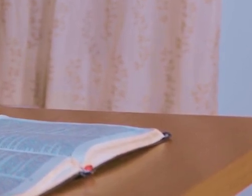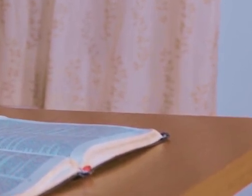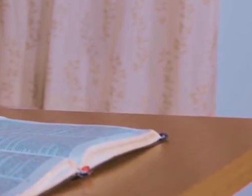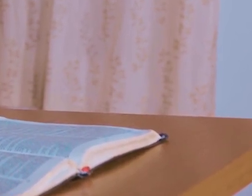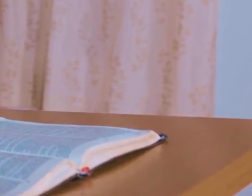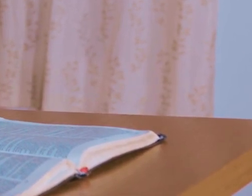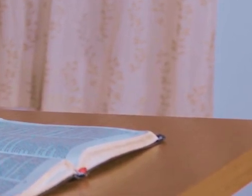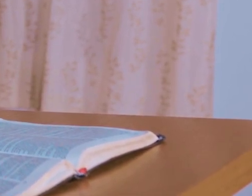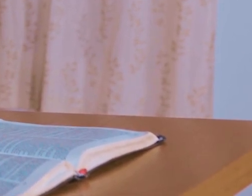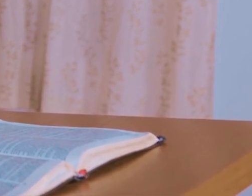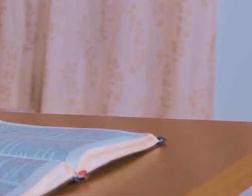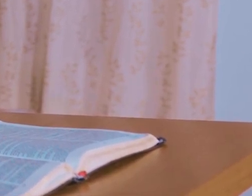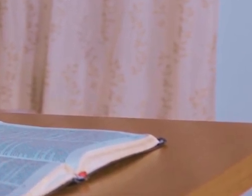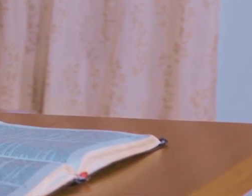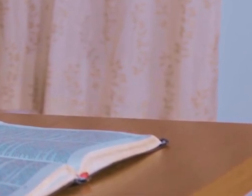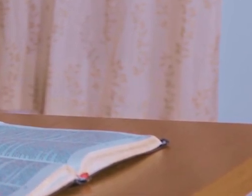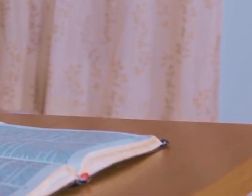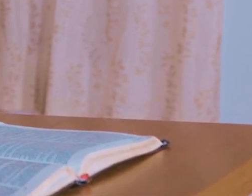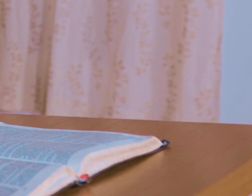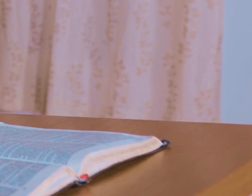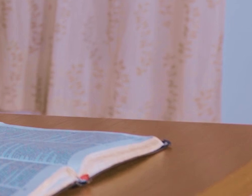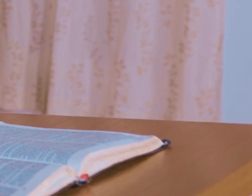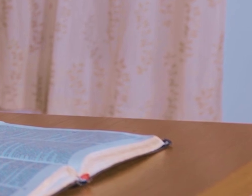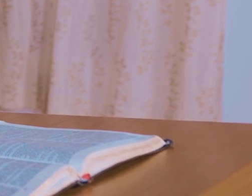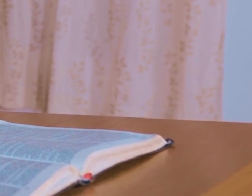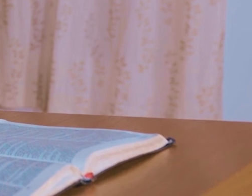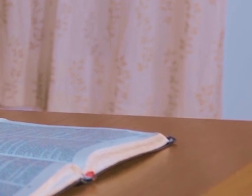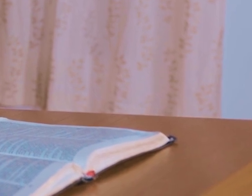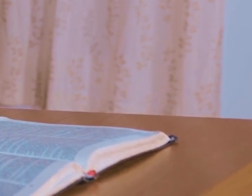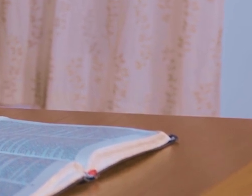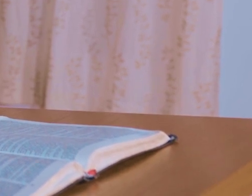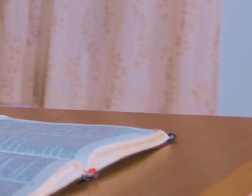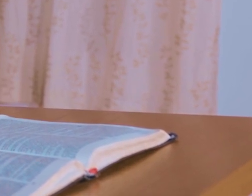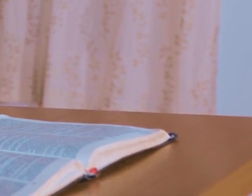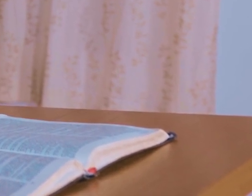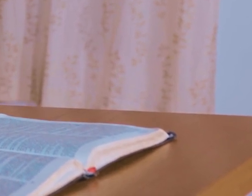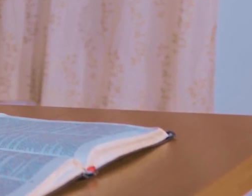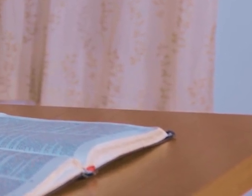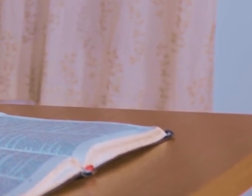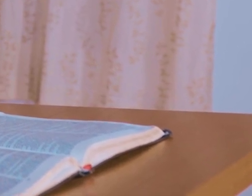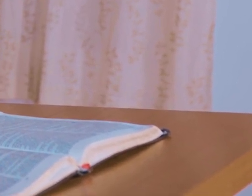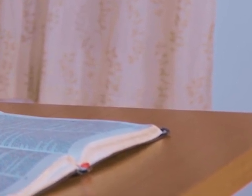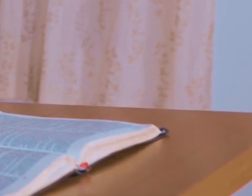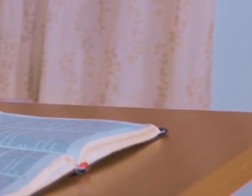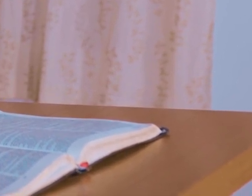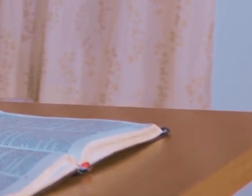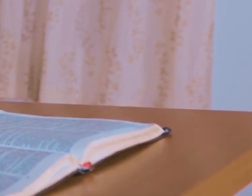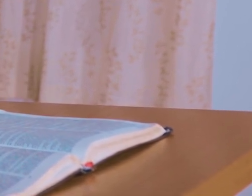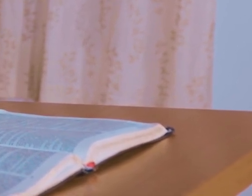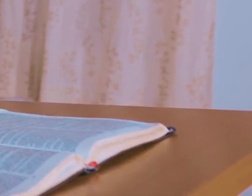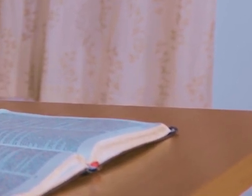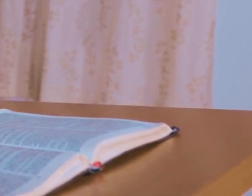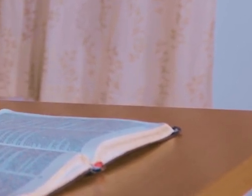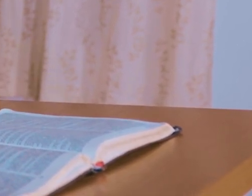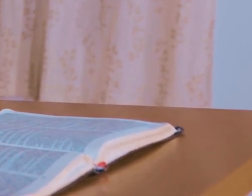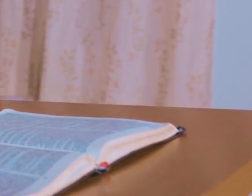familiares. Deixe o seu like, se inscreva no canal para receber todas as mensagens que